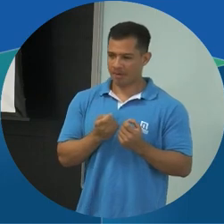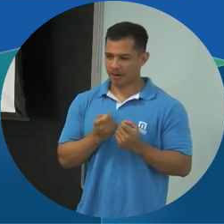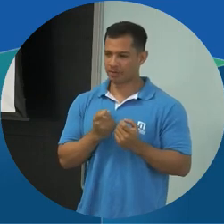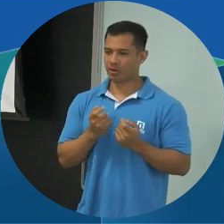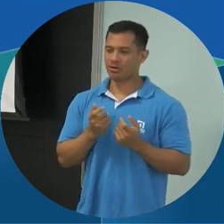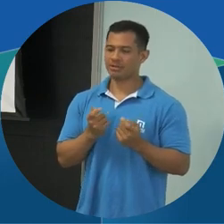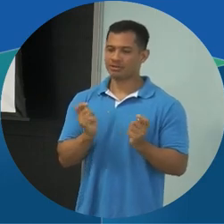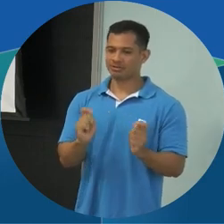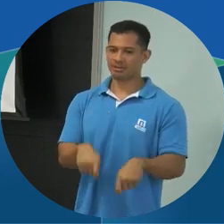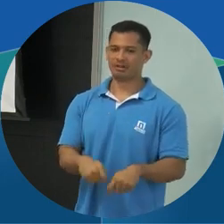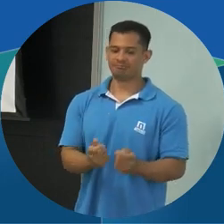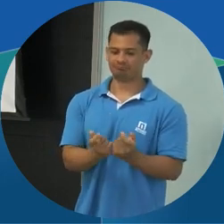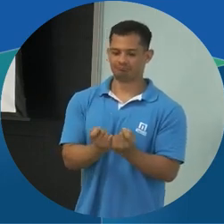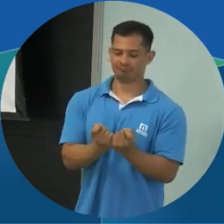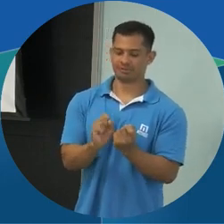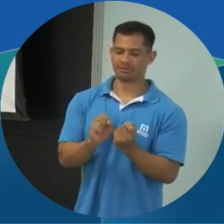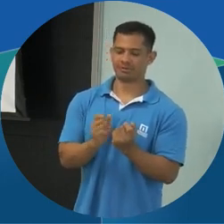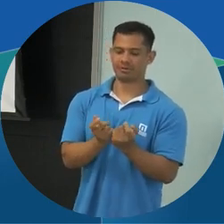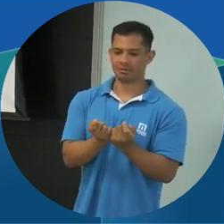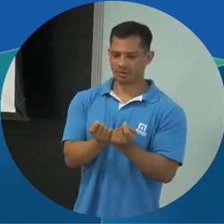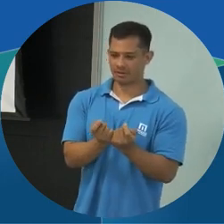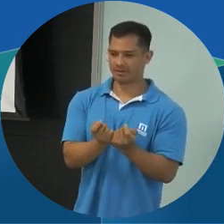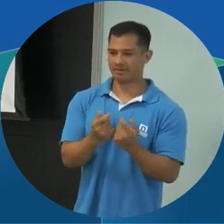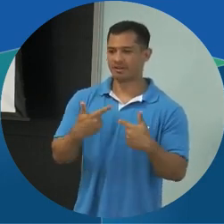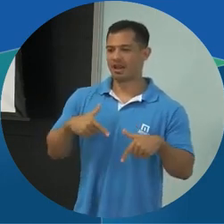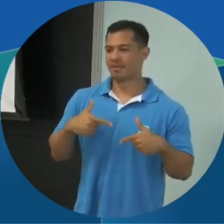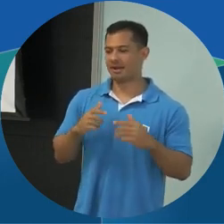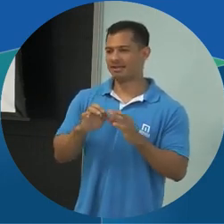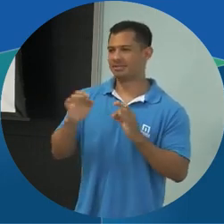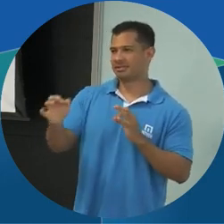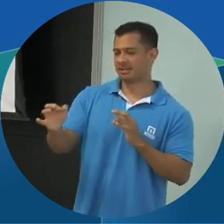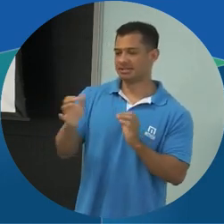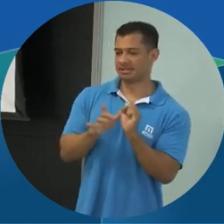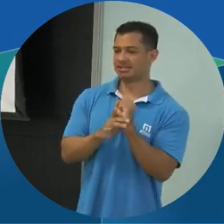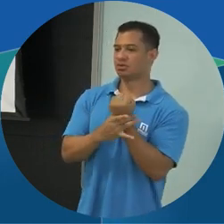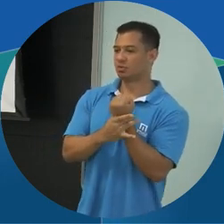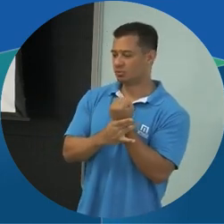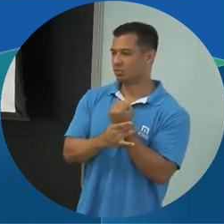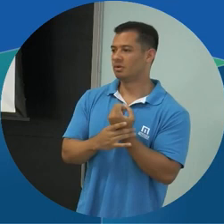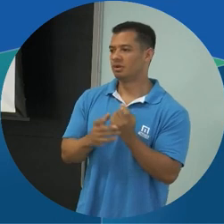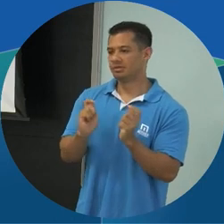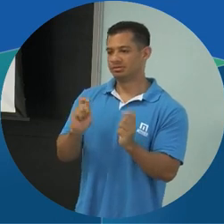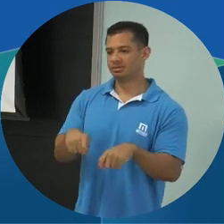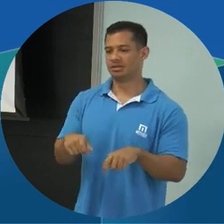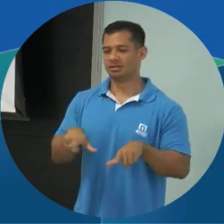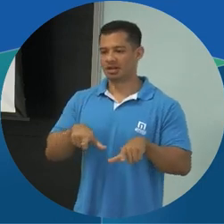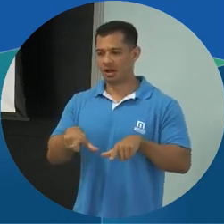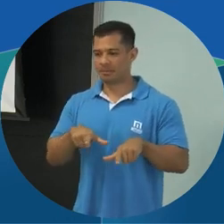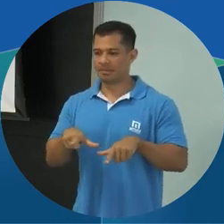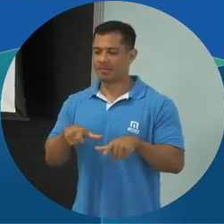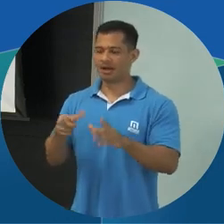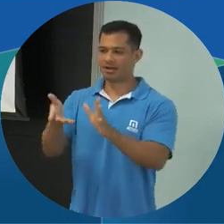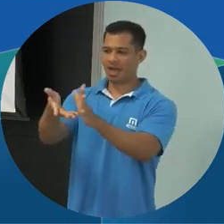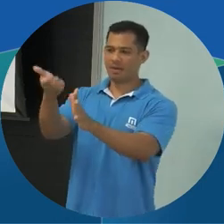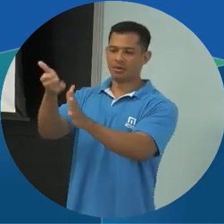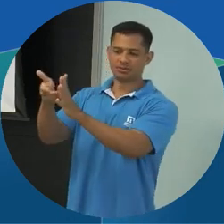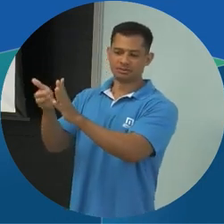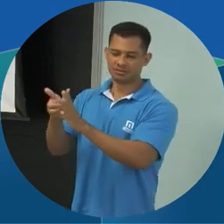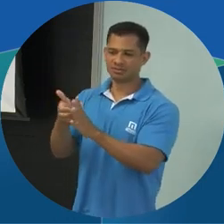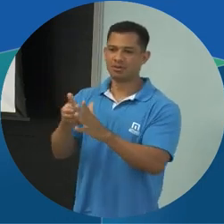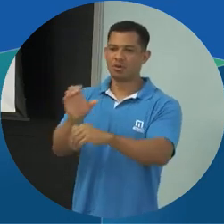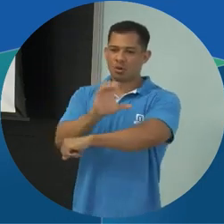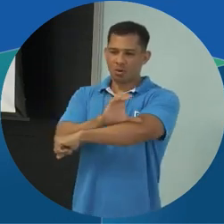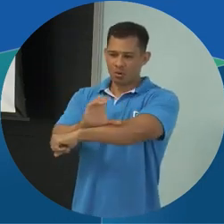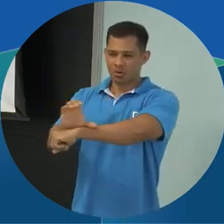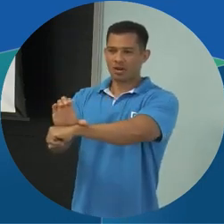um joystick. O operador vai estar lá trabalhando numa distância segura e realizando o trabalho de remoção de concreto numa